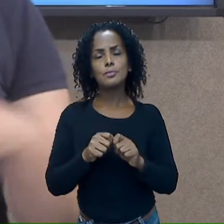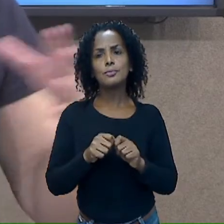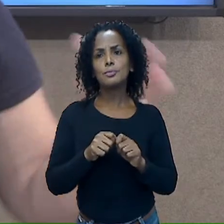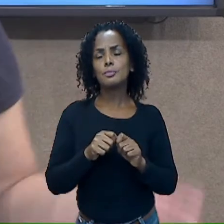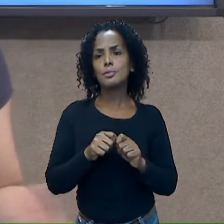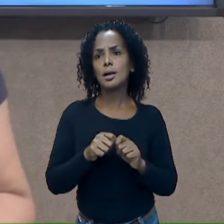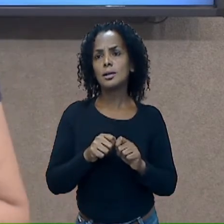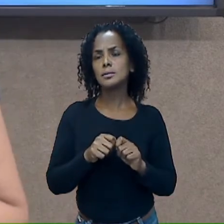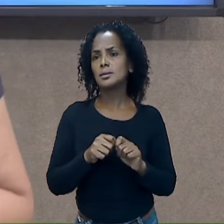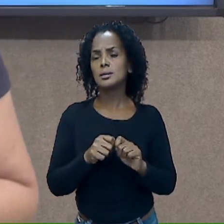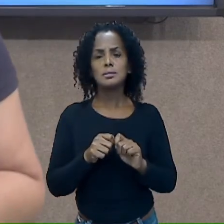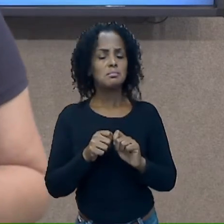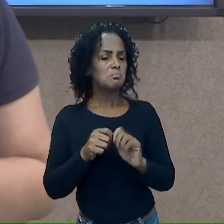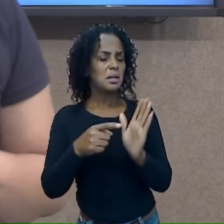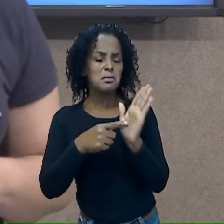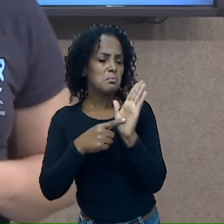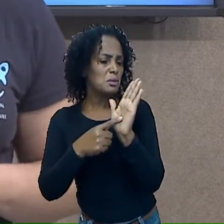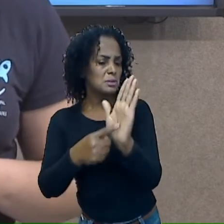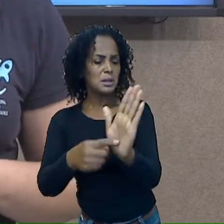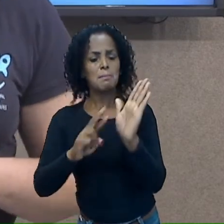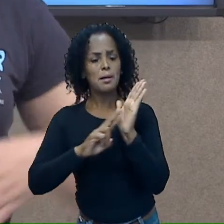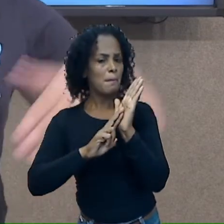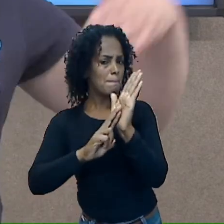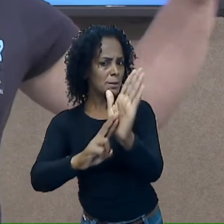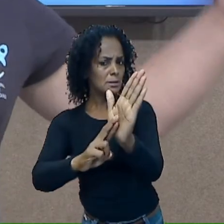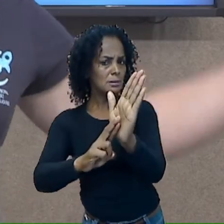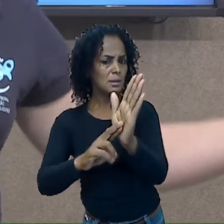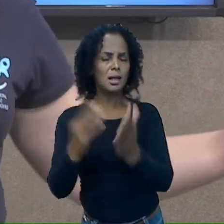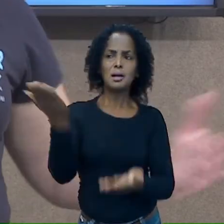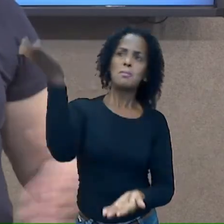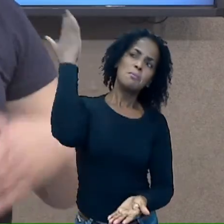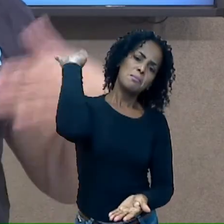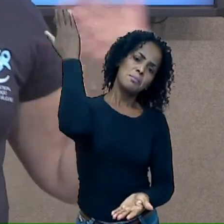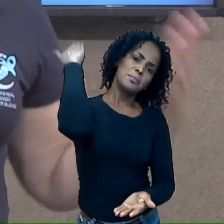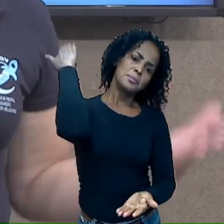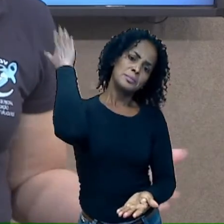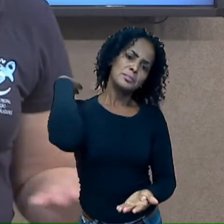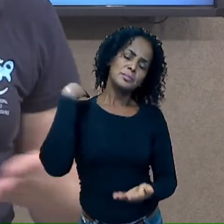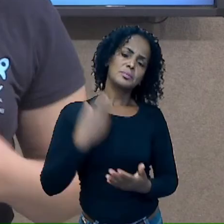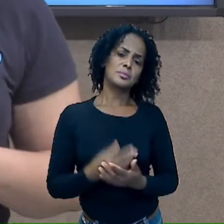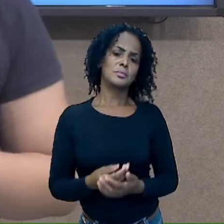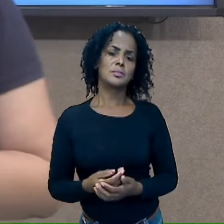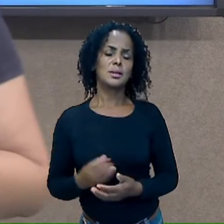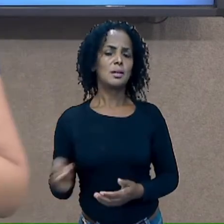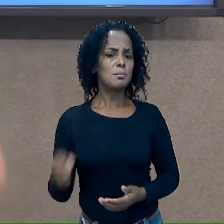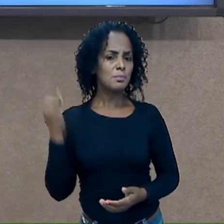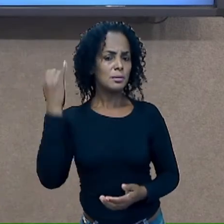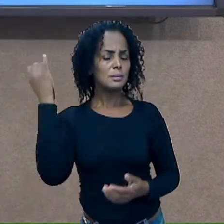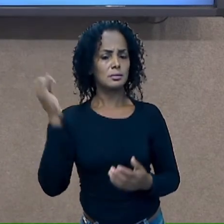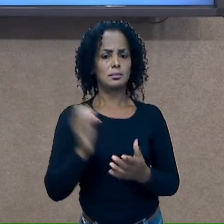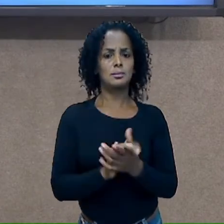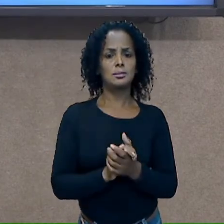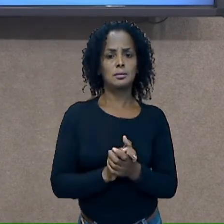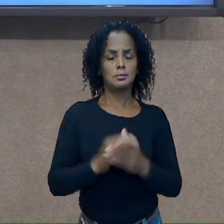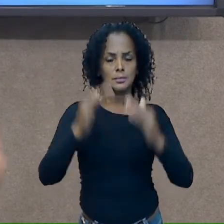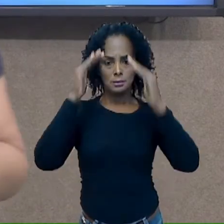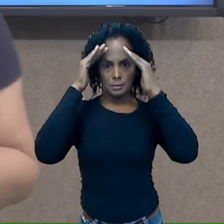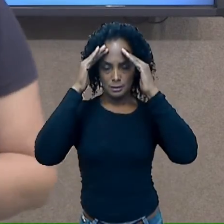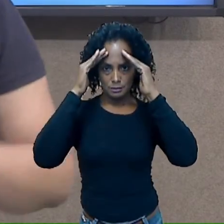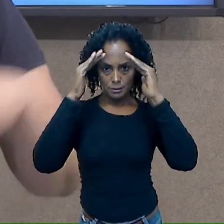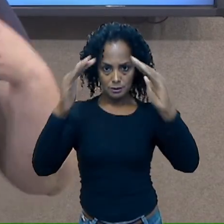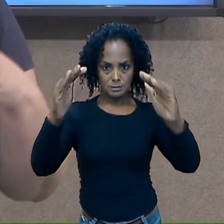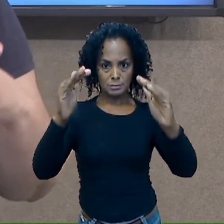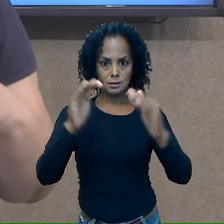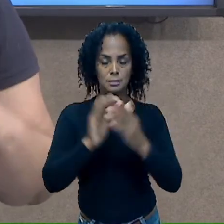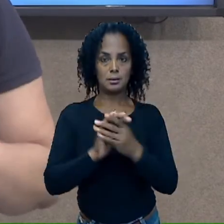dessa hierarquia, né? De representar os seus antepassados, de valorizar e de respeitar, né?